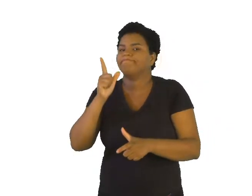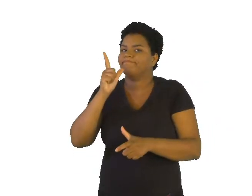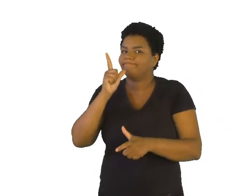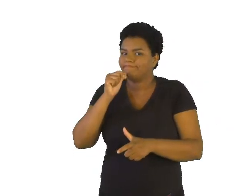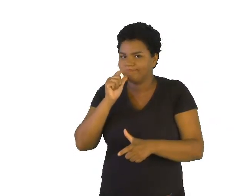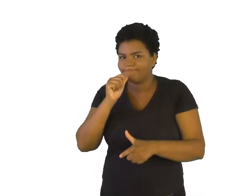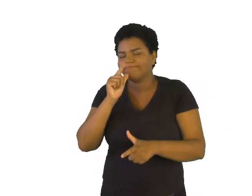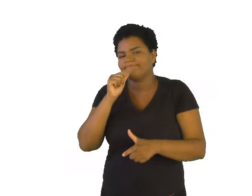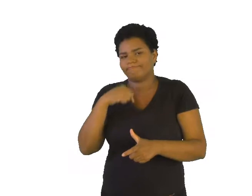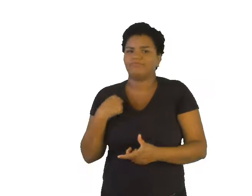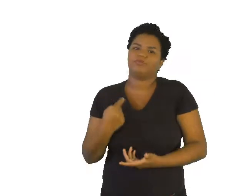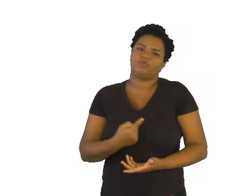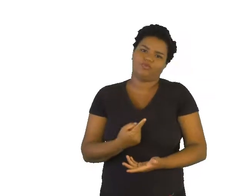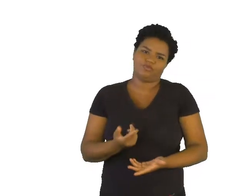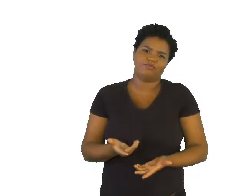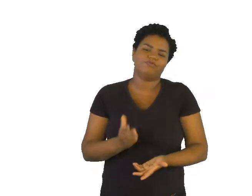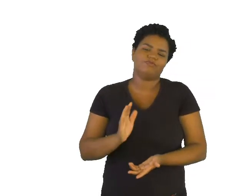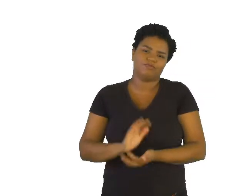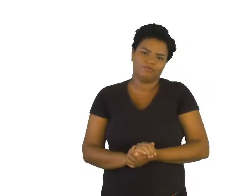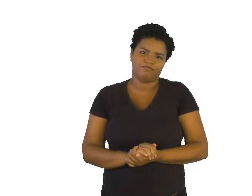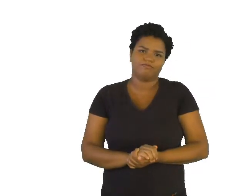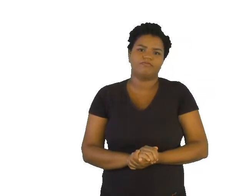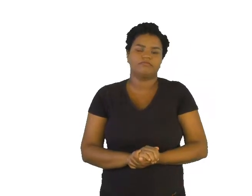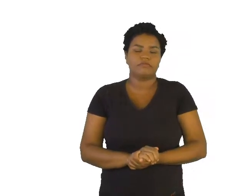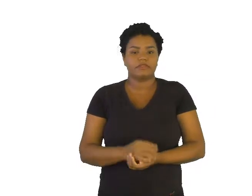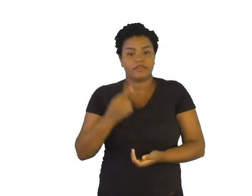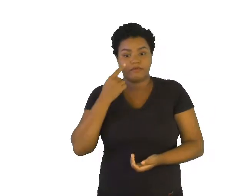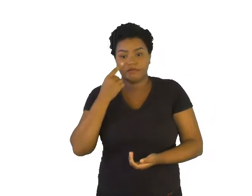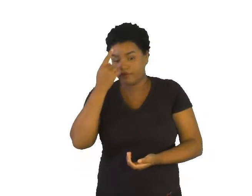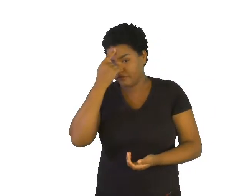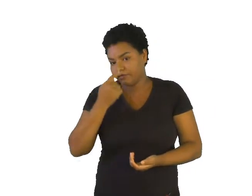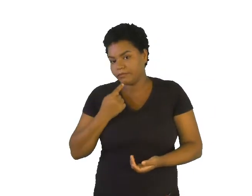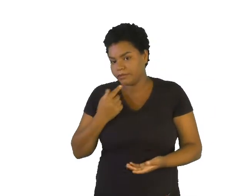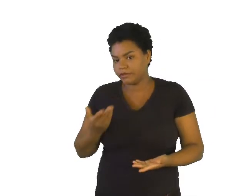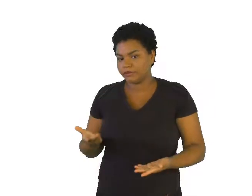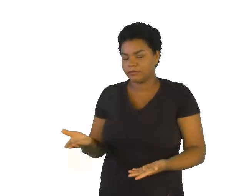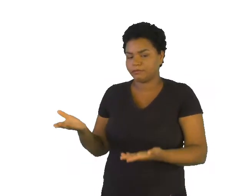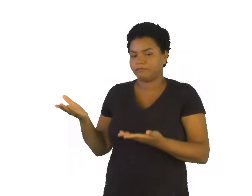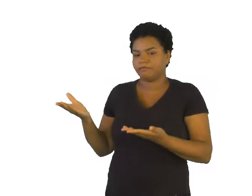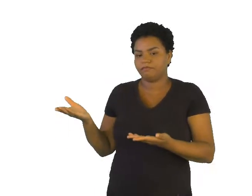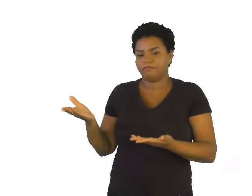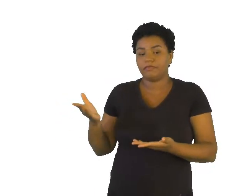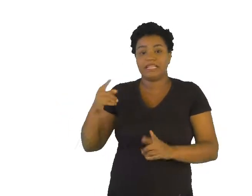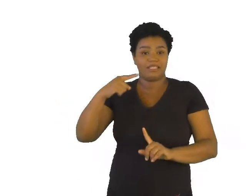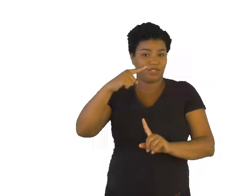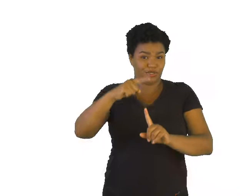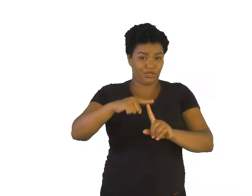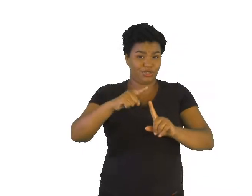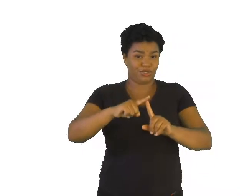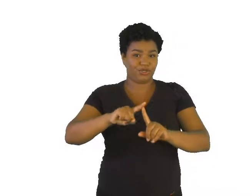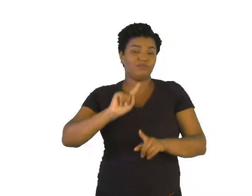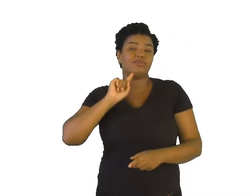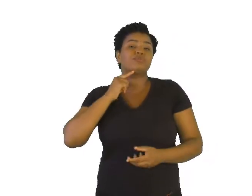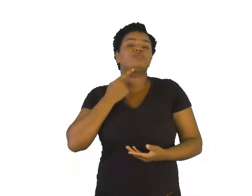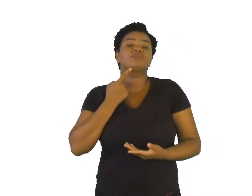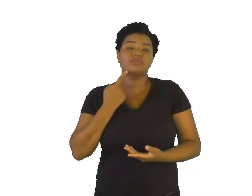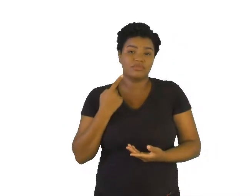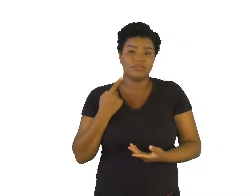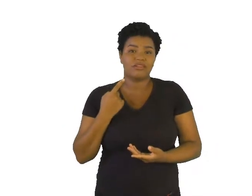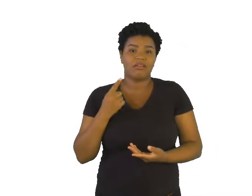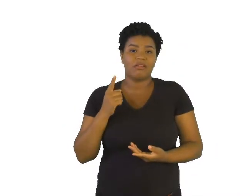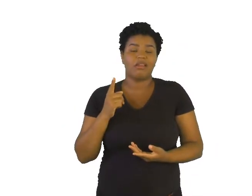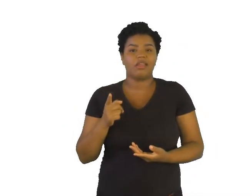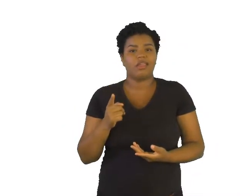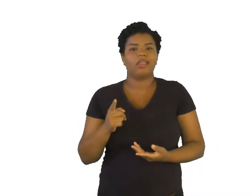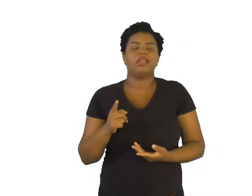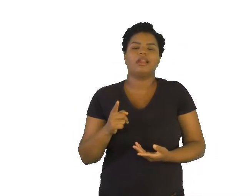nossa água. Observe aí essa imagem, esse tipo de poluição compromete a vida dos seres